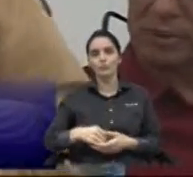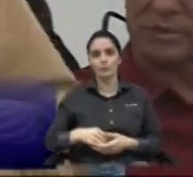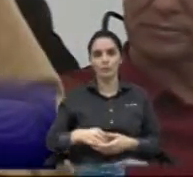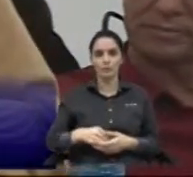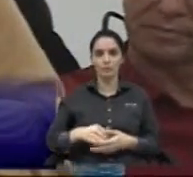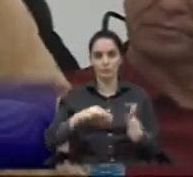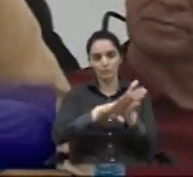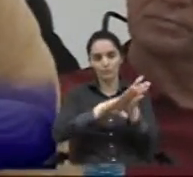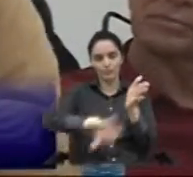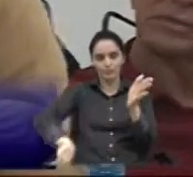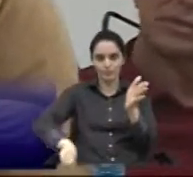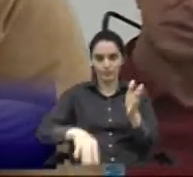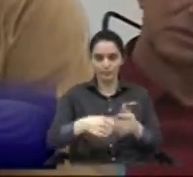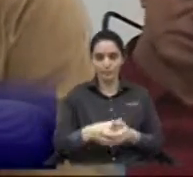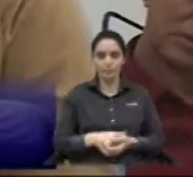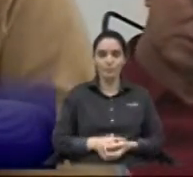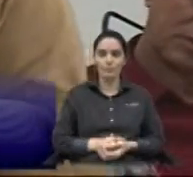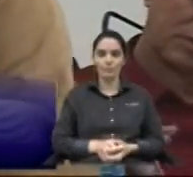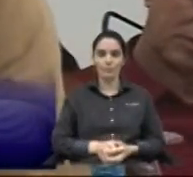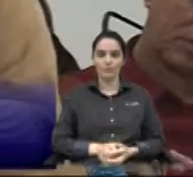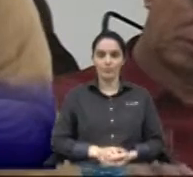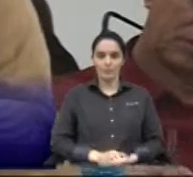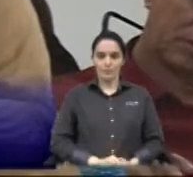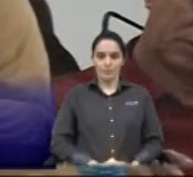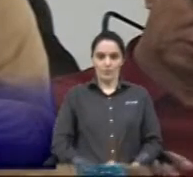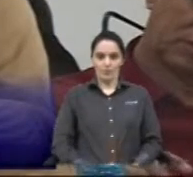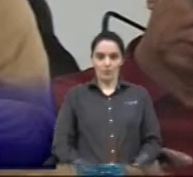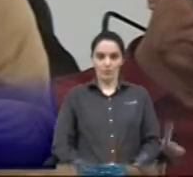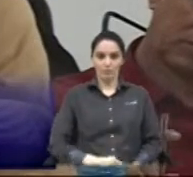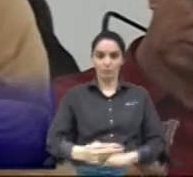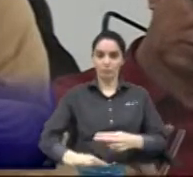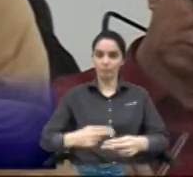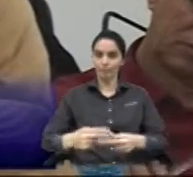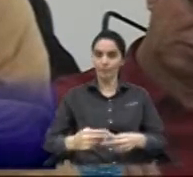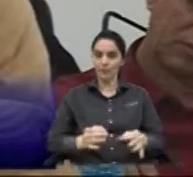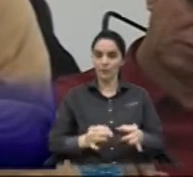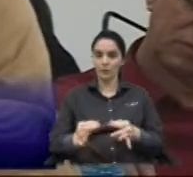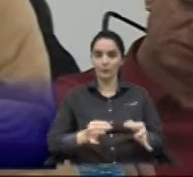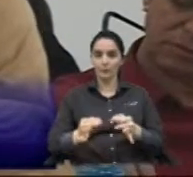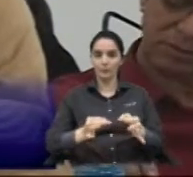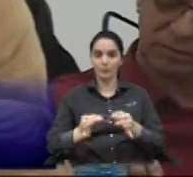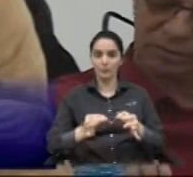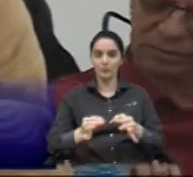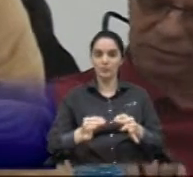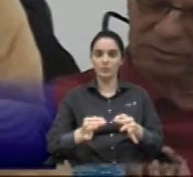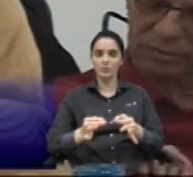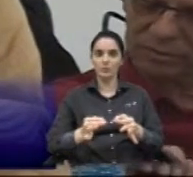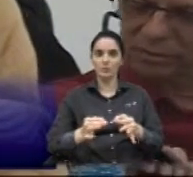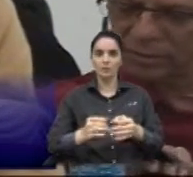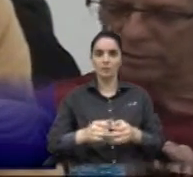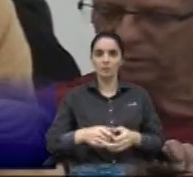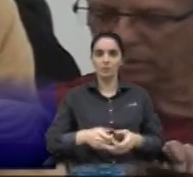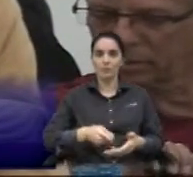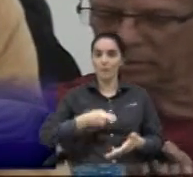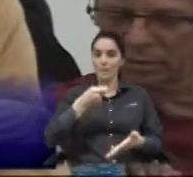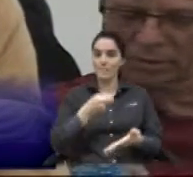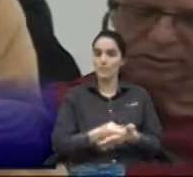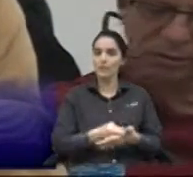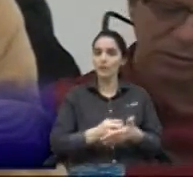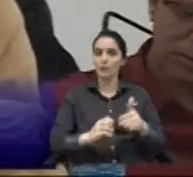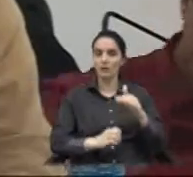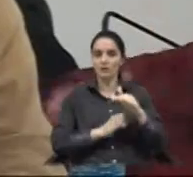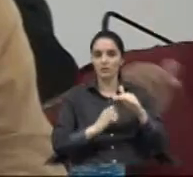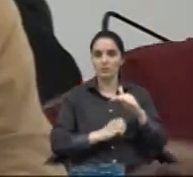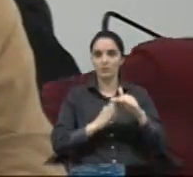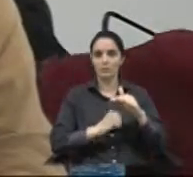gratuitamente estiverem preenchidas. Então, esse projeto nada mais é do que a obrigação daquelas empresas que fazem